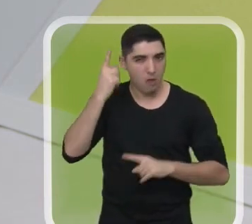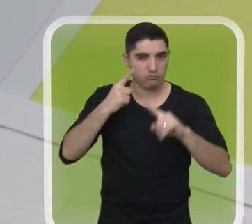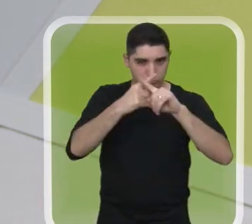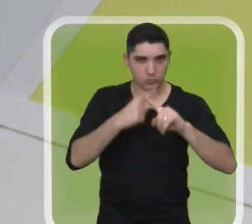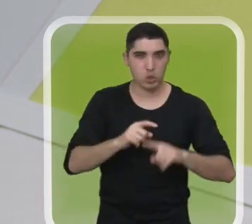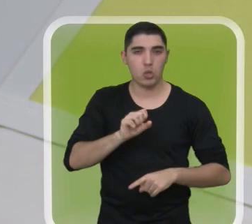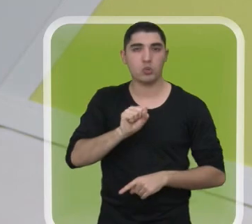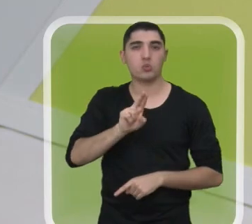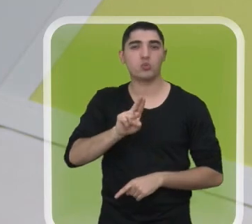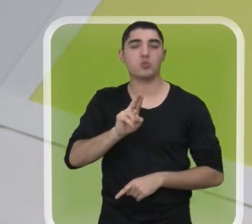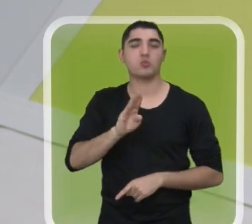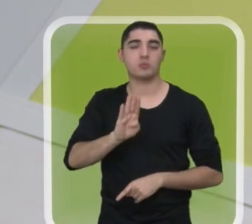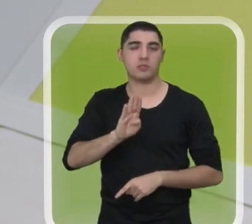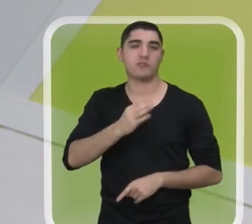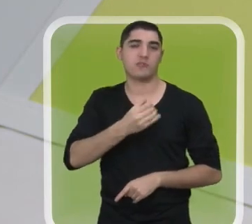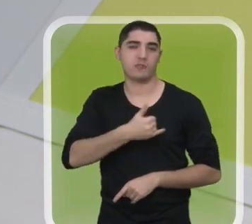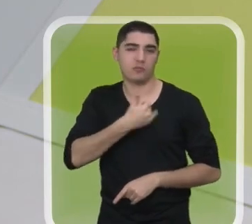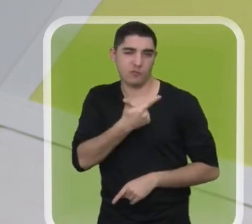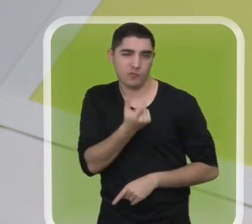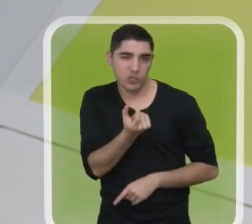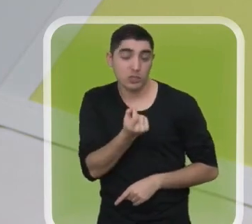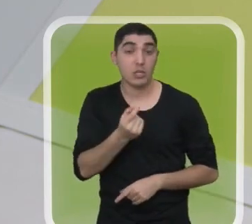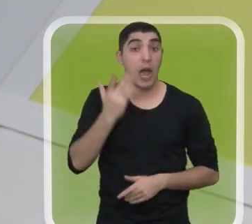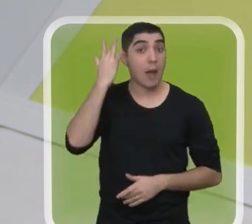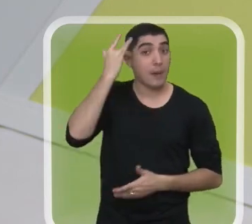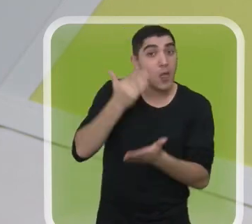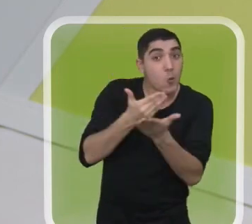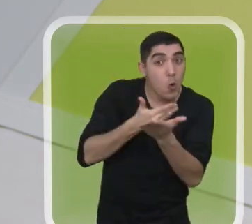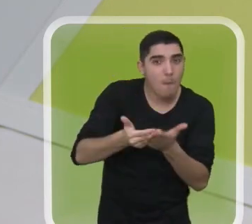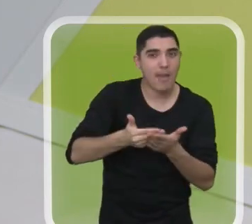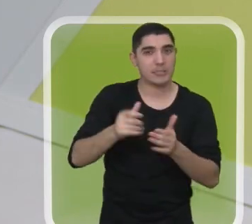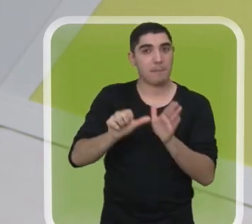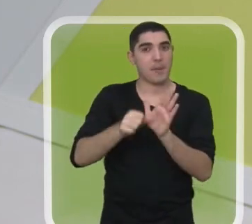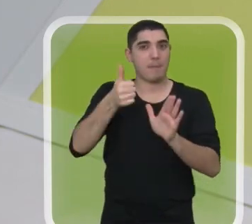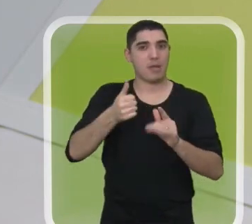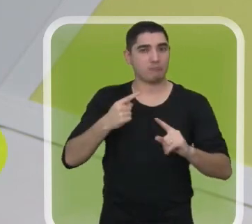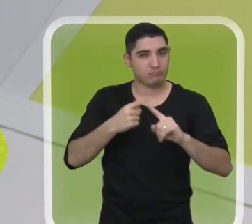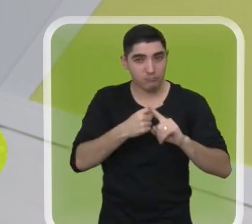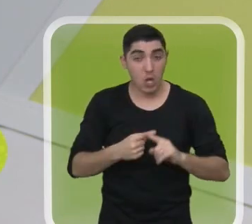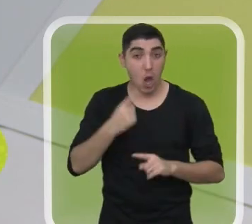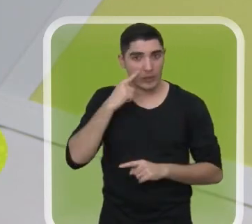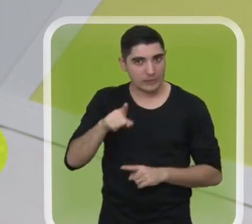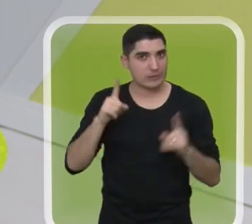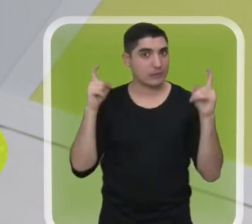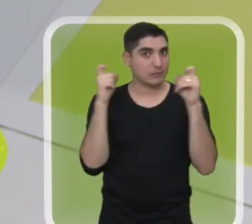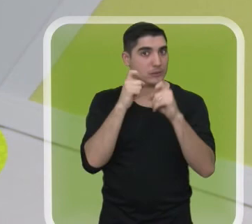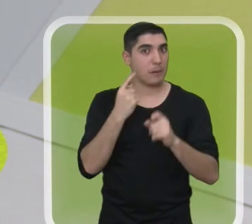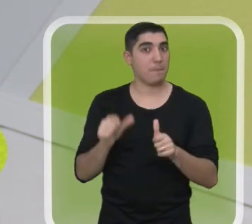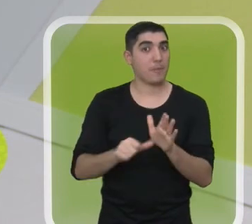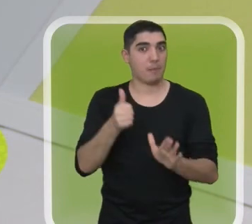José começa amanhã a disputa da segunda fase da competição com uma parada indigesta. O